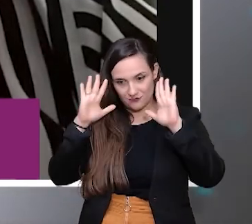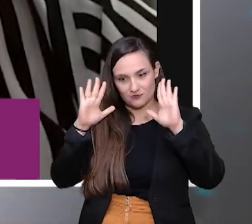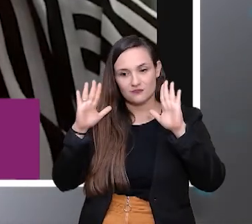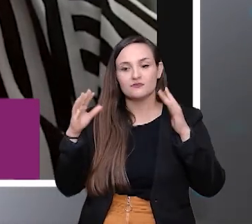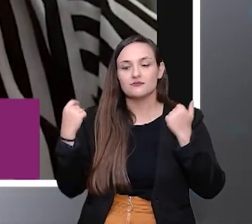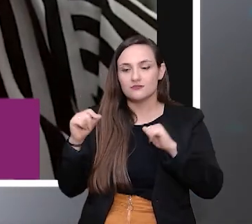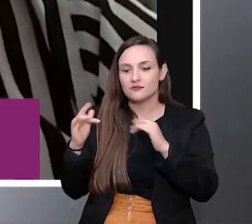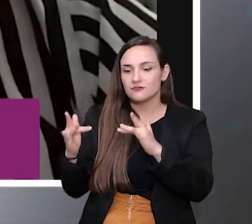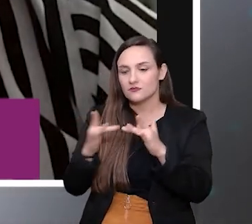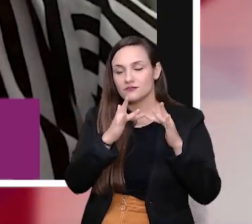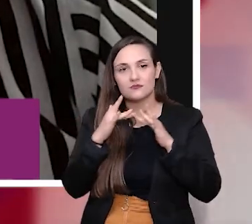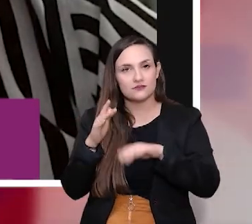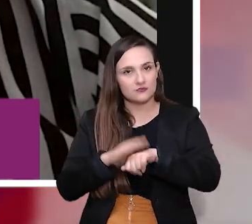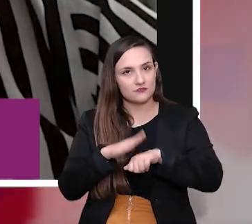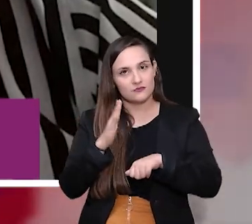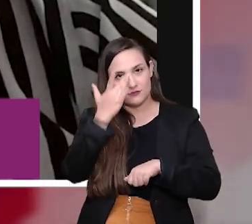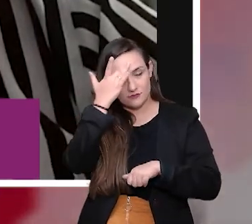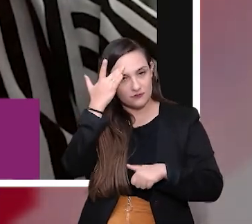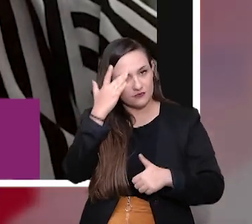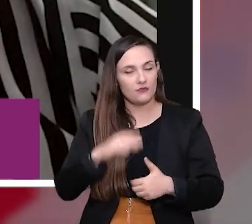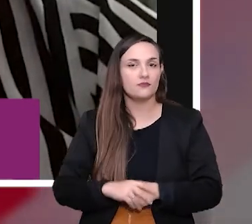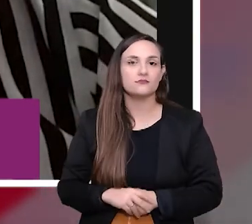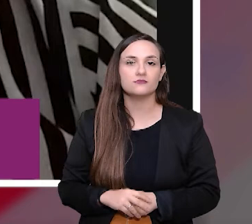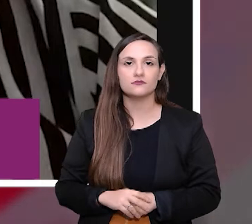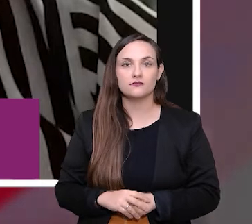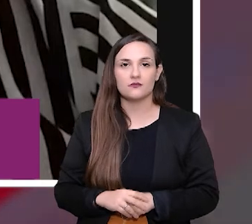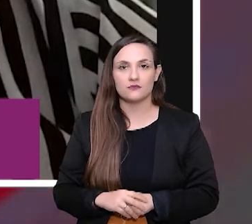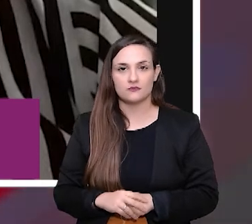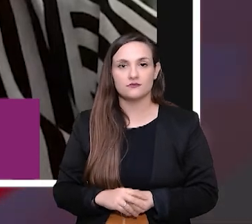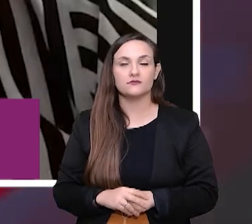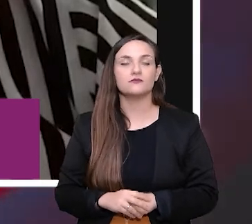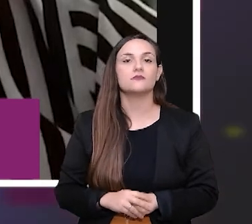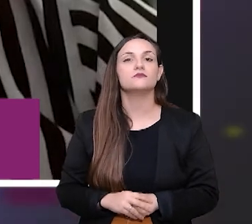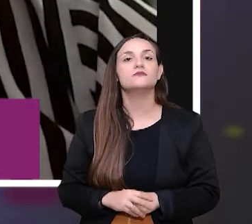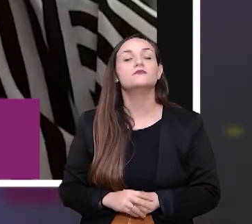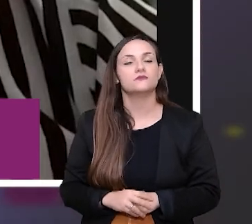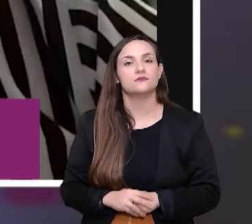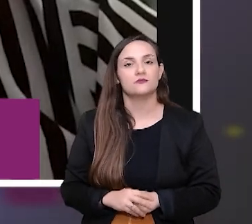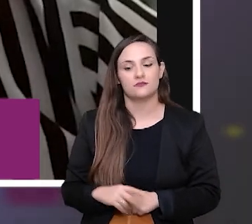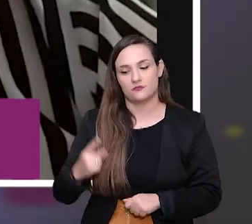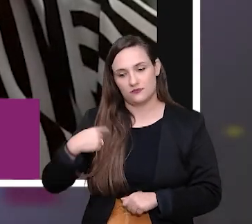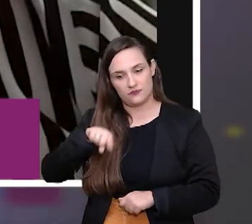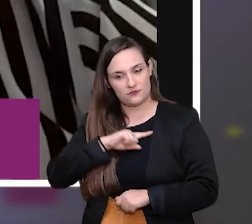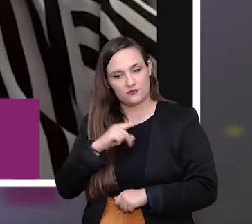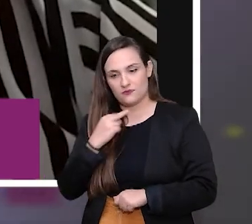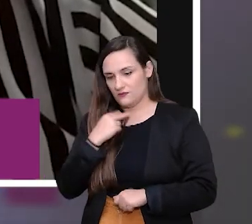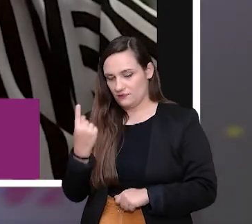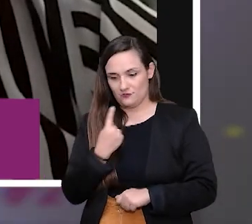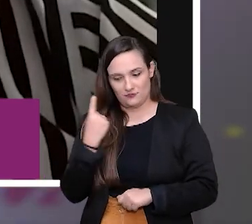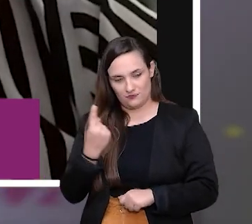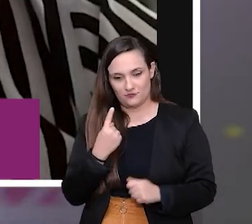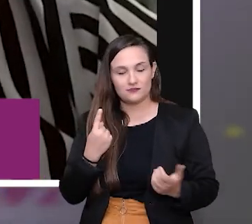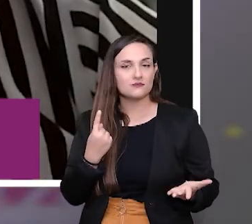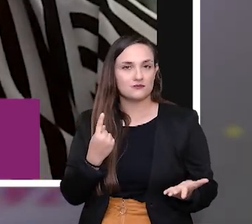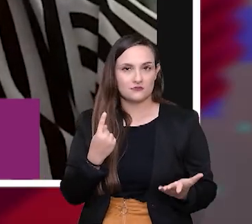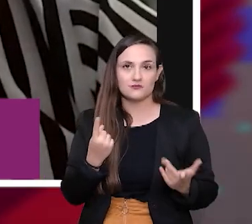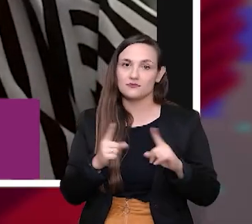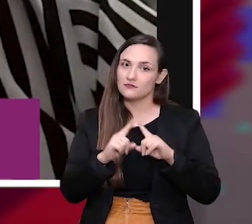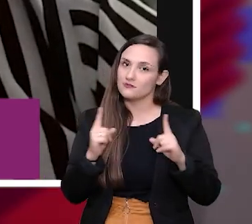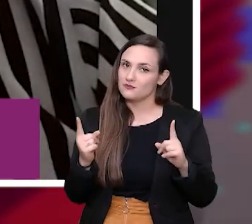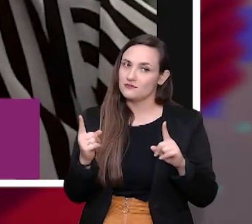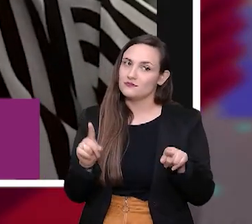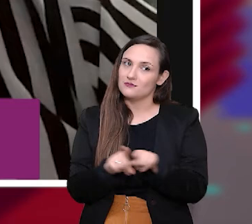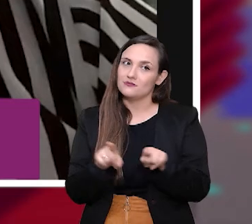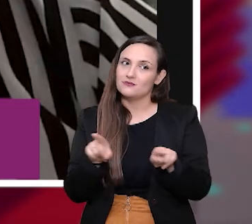conviver melhor com as pessoas. O objetivo é esse, né? Nós não nascemos para ficarmos sozinhos, mas ao